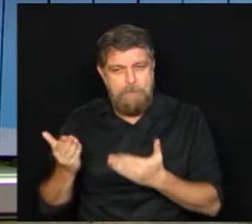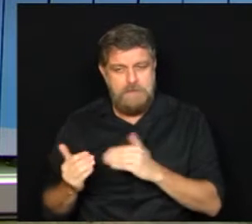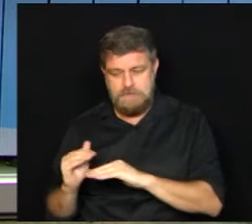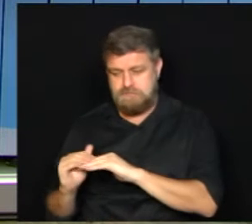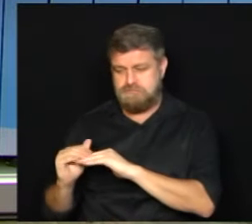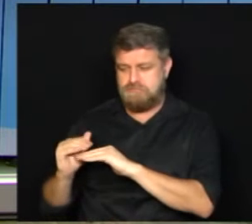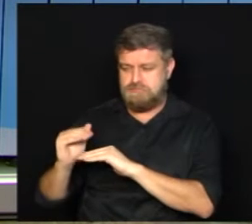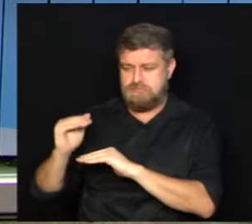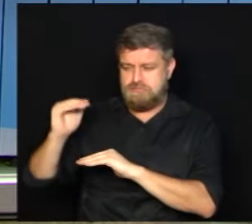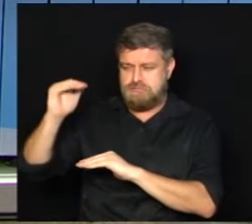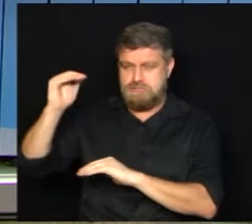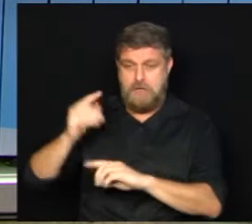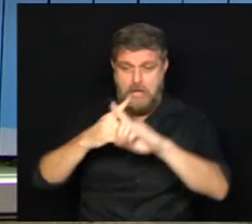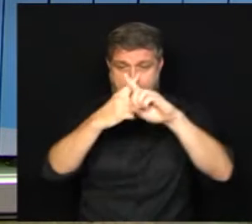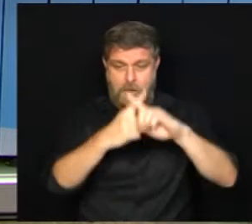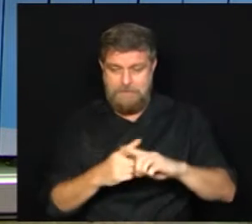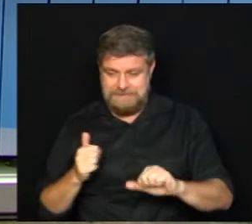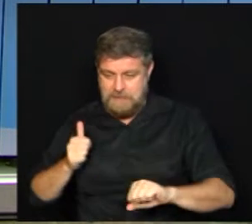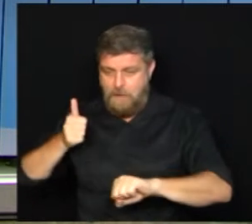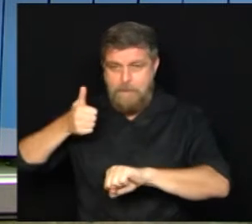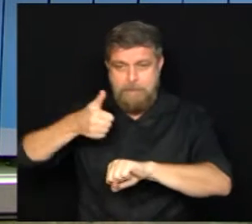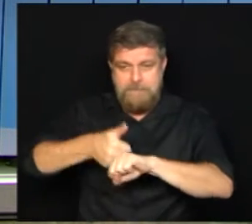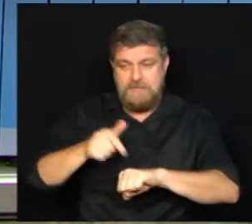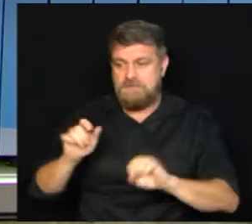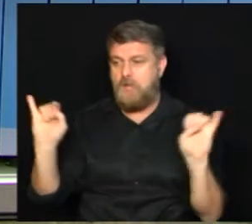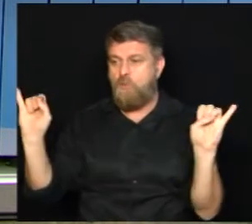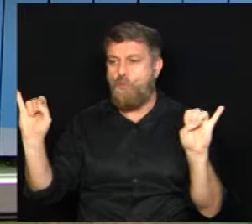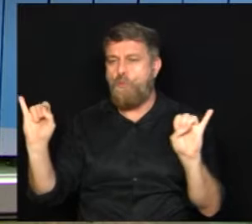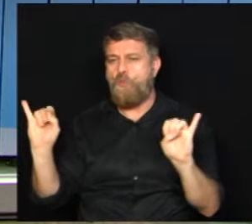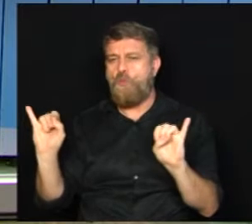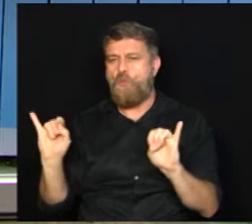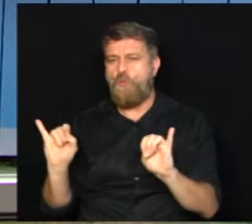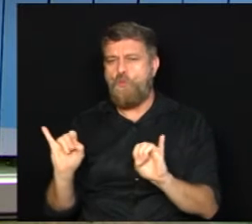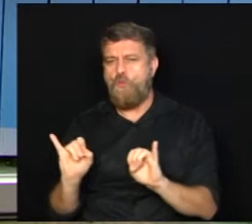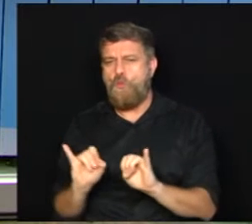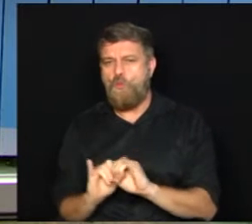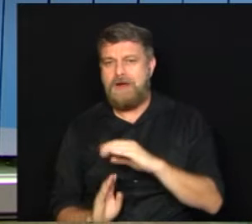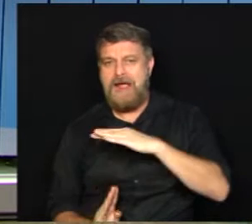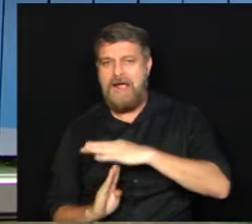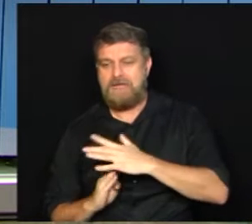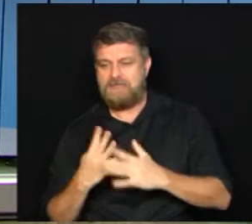a competição, você vai reduzindo isso para chegar em 49 quilos.